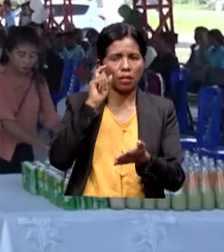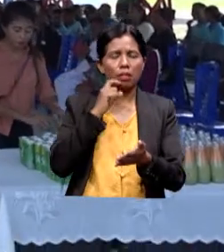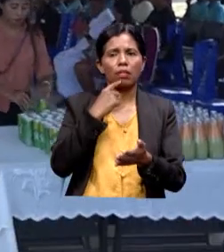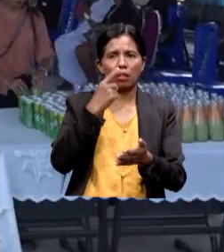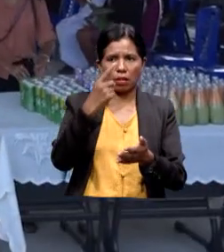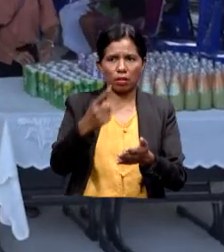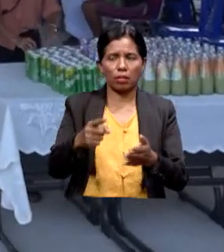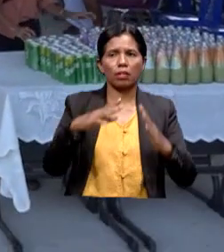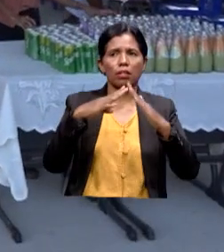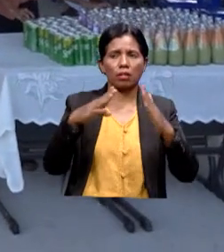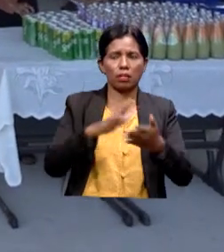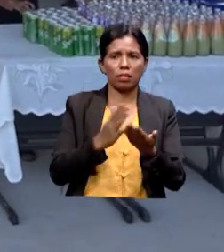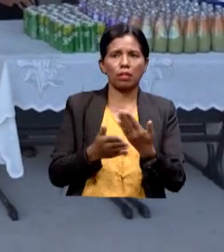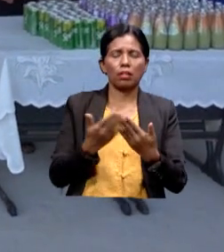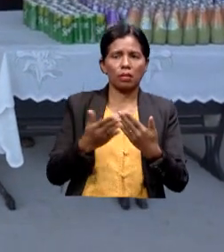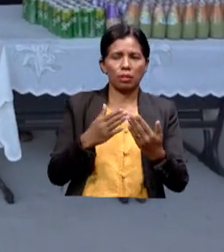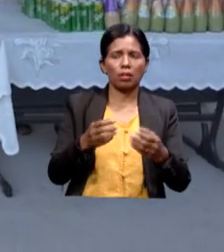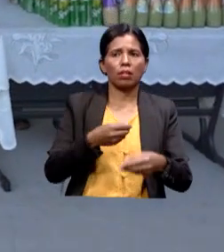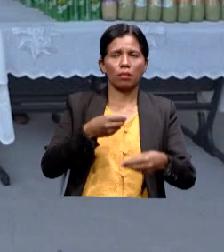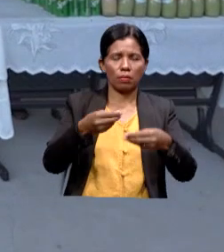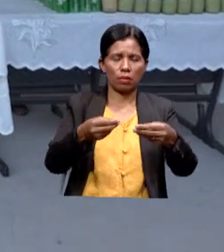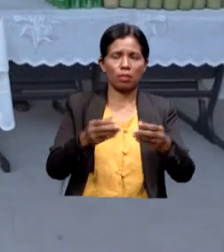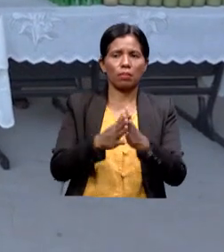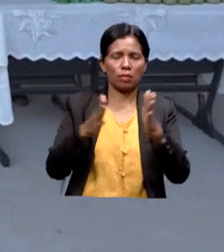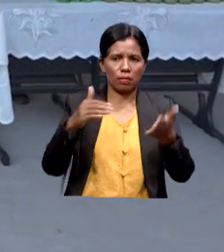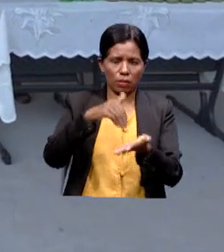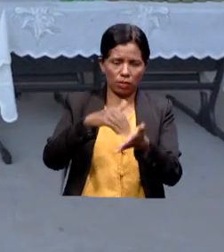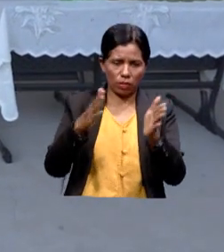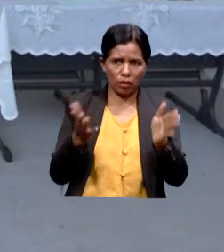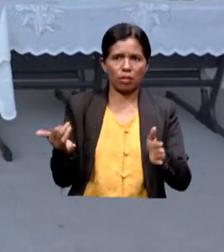Salão na Simples, mas bem em função botebes, ba Estudante Siram.